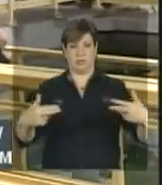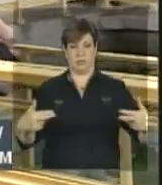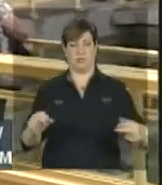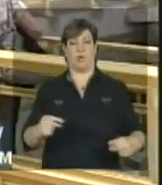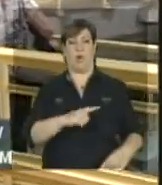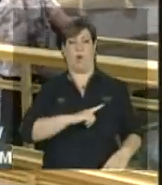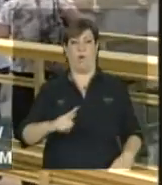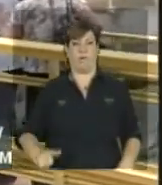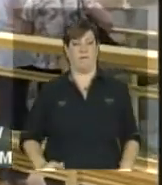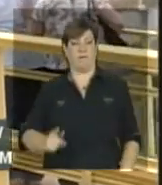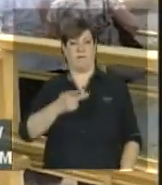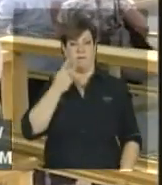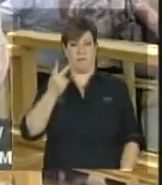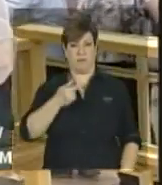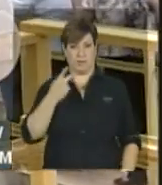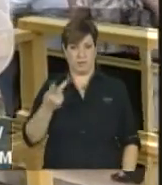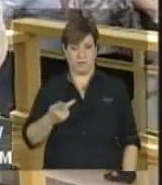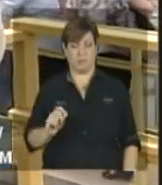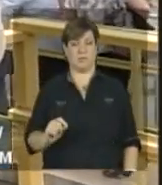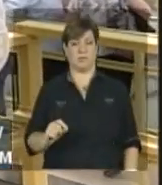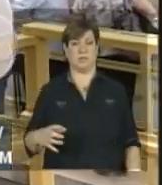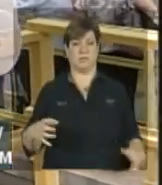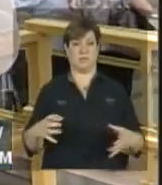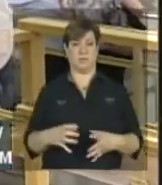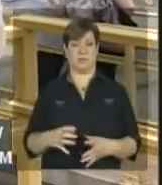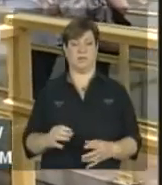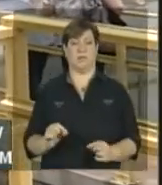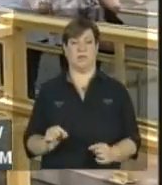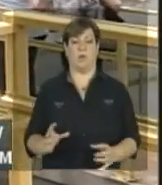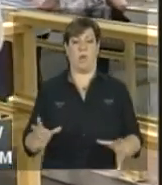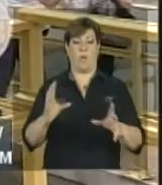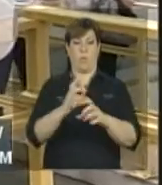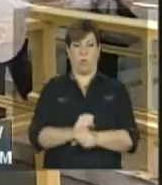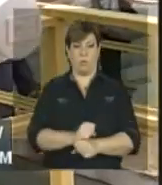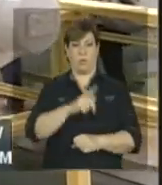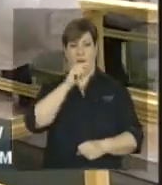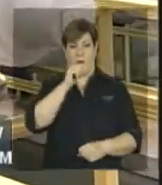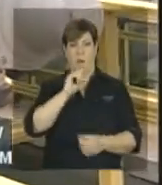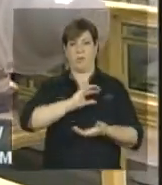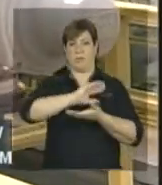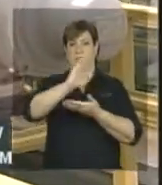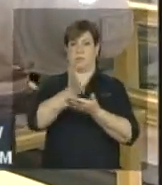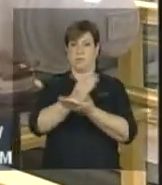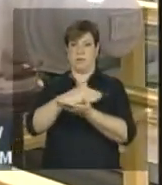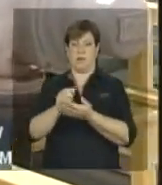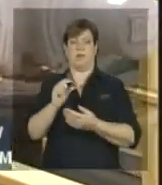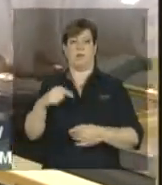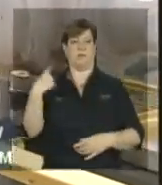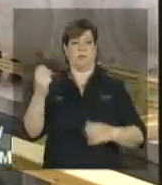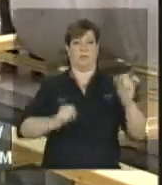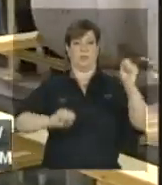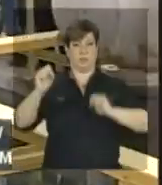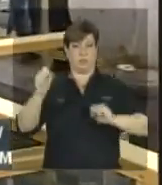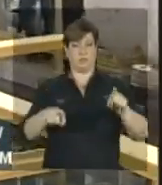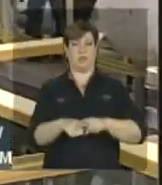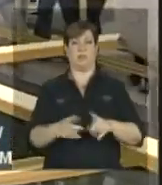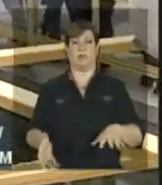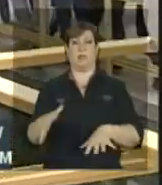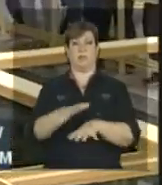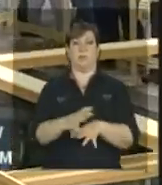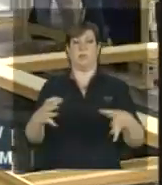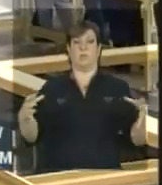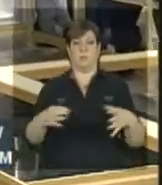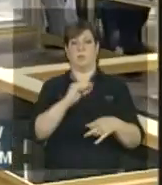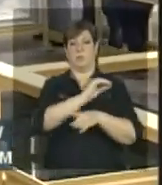decidir na quantidade de água que vai para a indústria e a inclusão de abastecimento